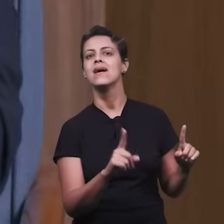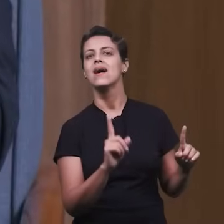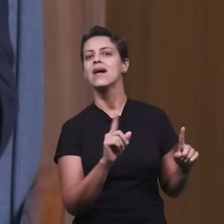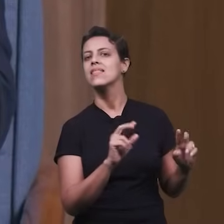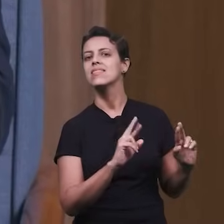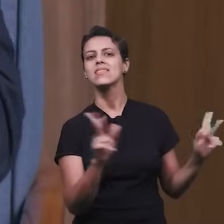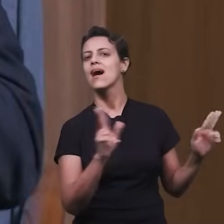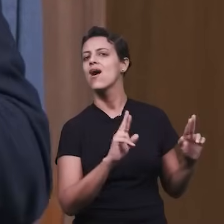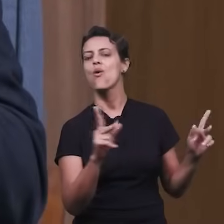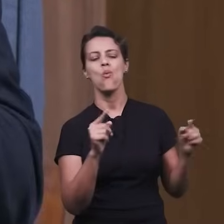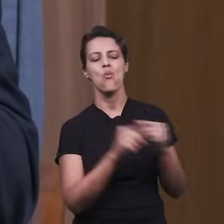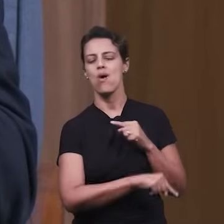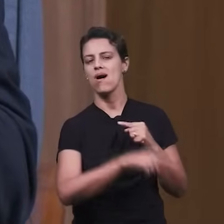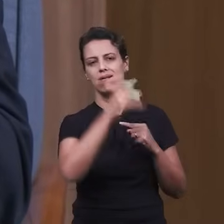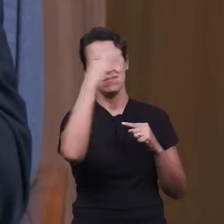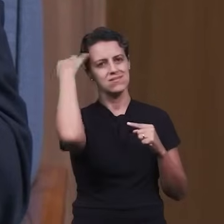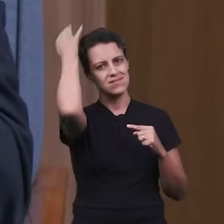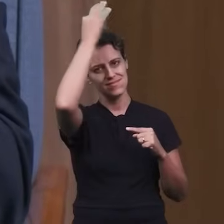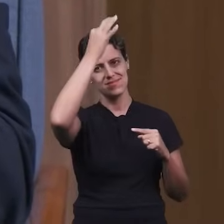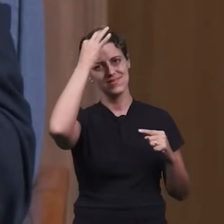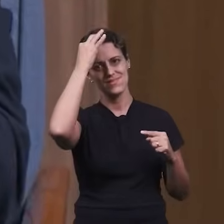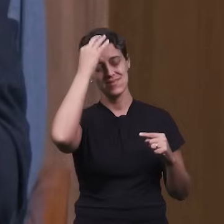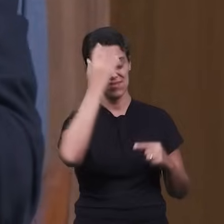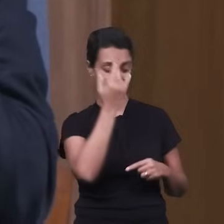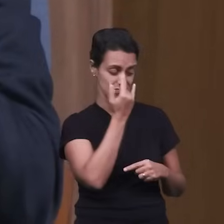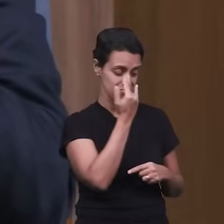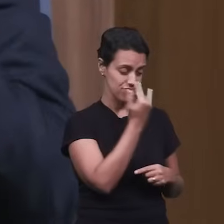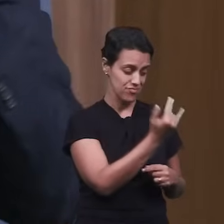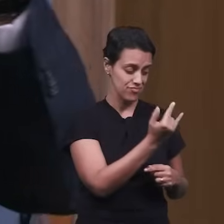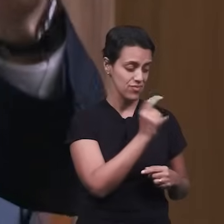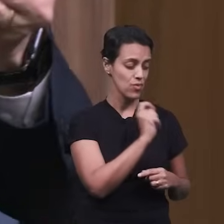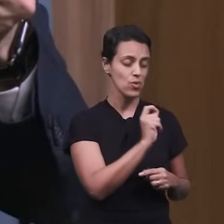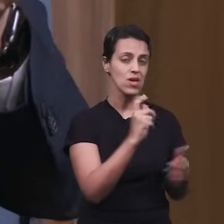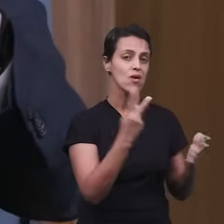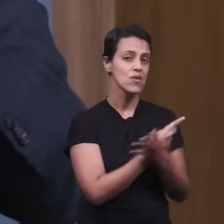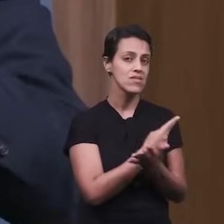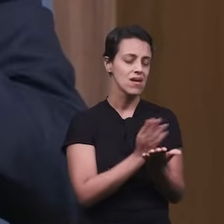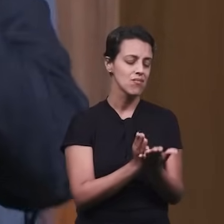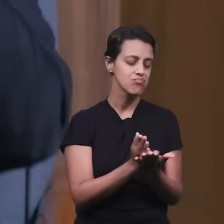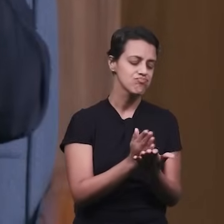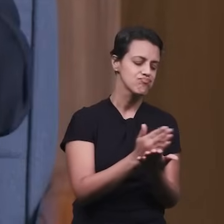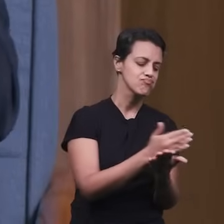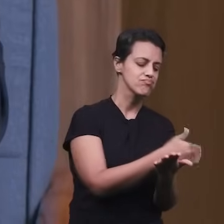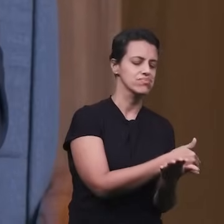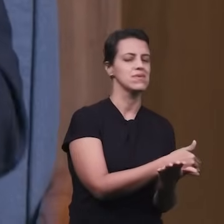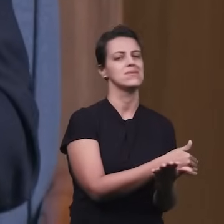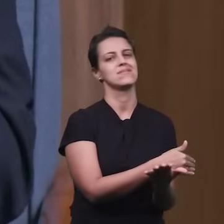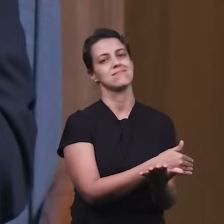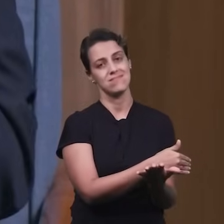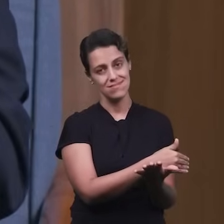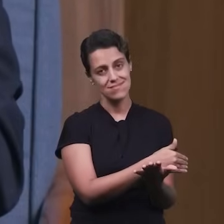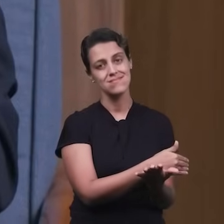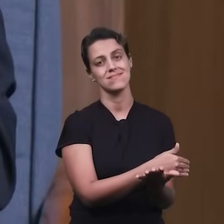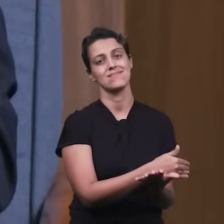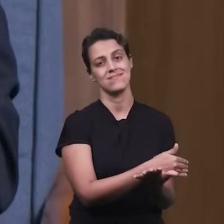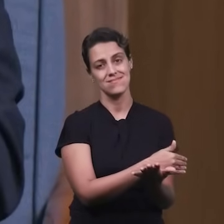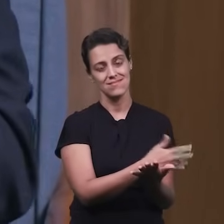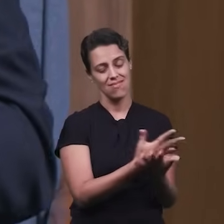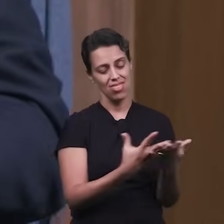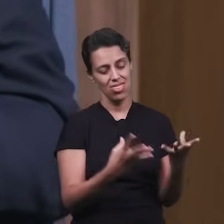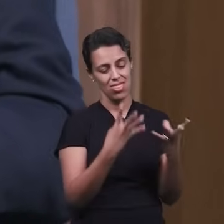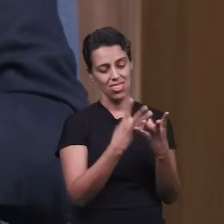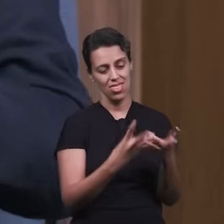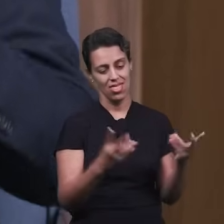que não são a do Espírito Santo levam o homem à queda, ao esfriamento, à mornidão